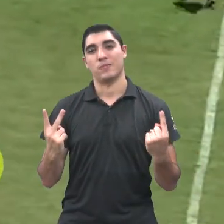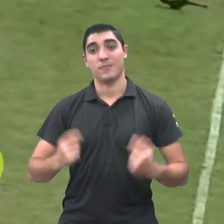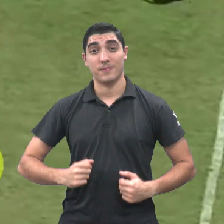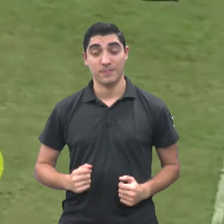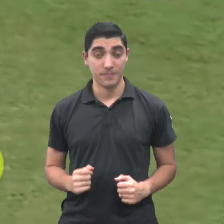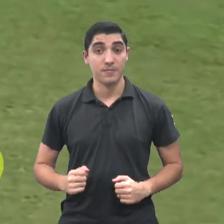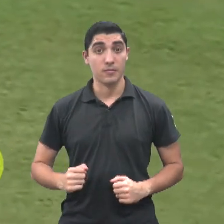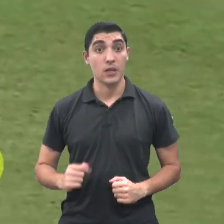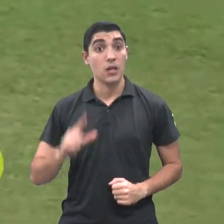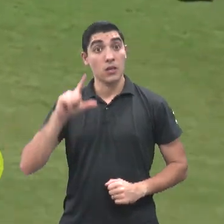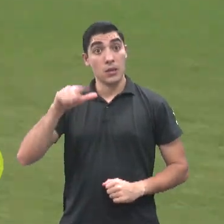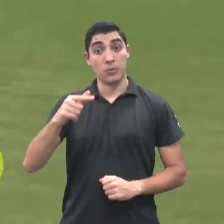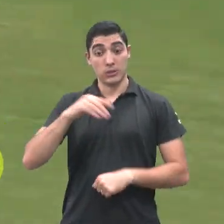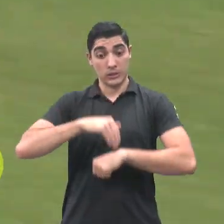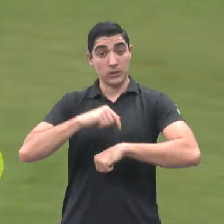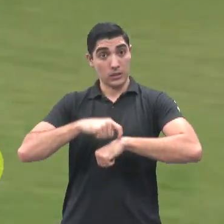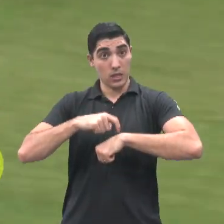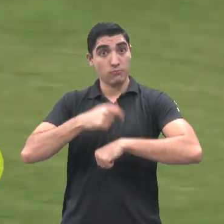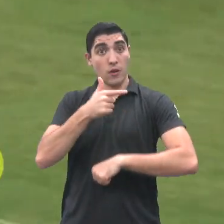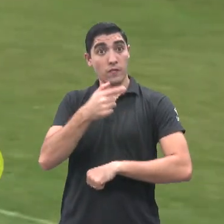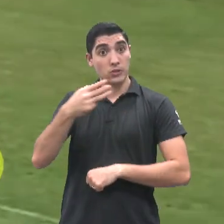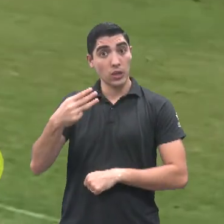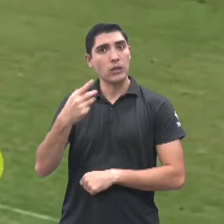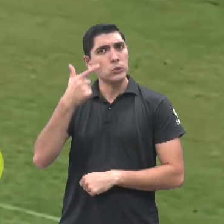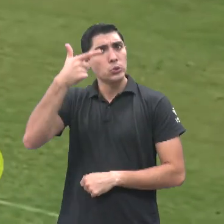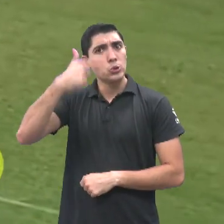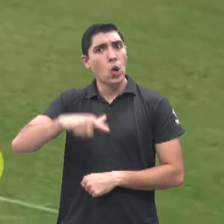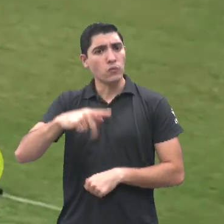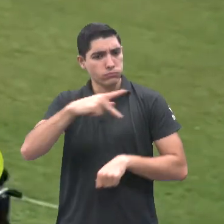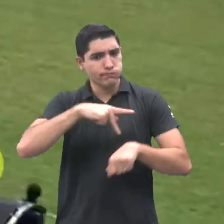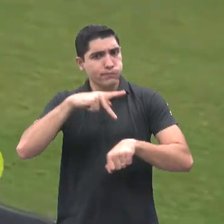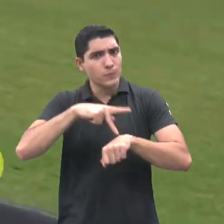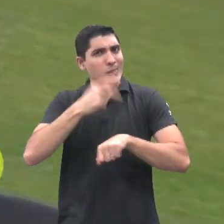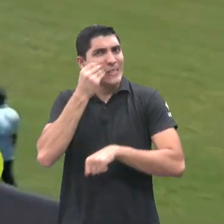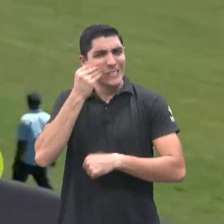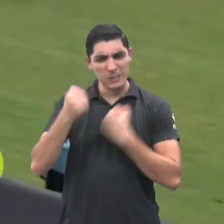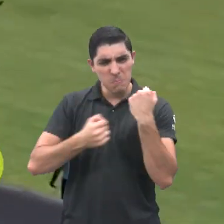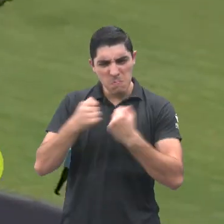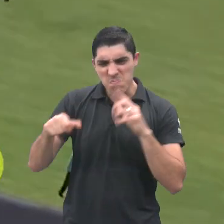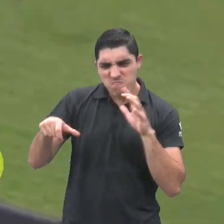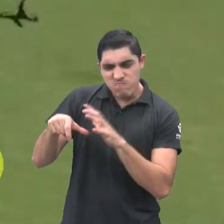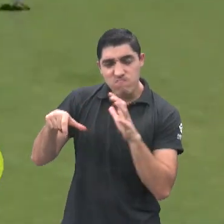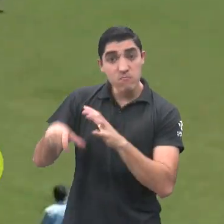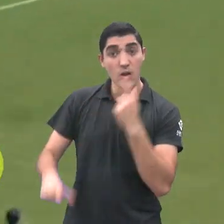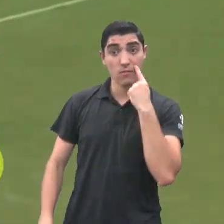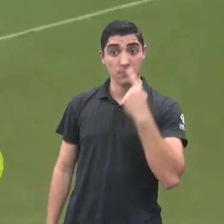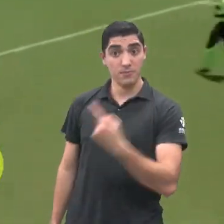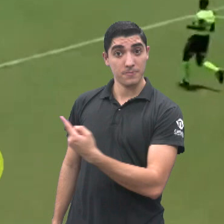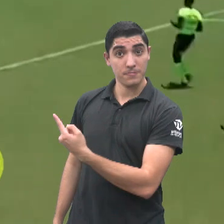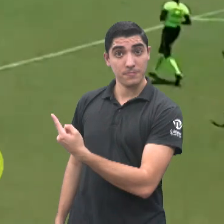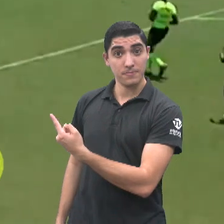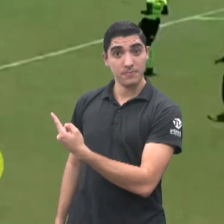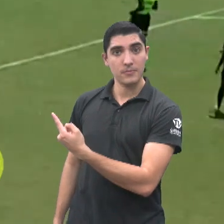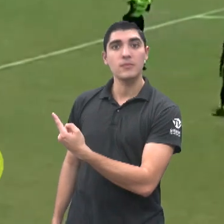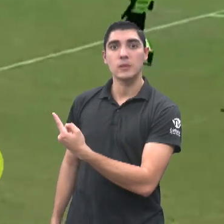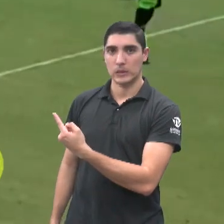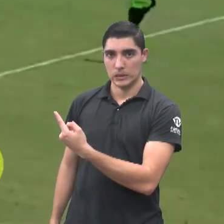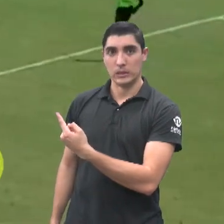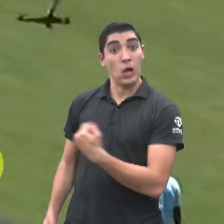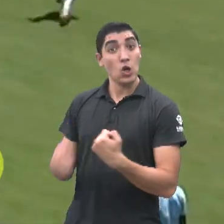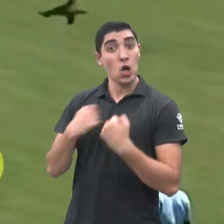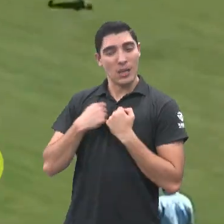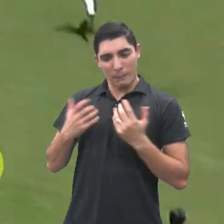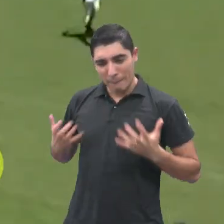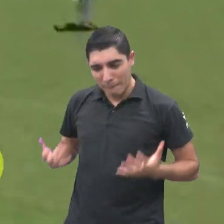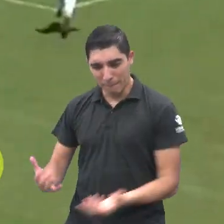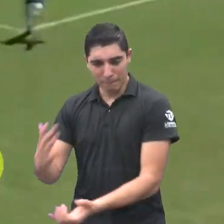mais uma vez pela esquerda, o Penapolense incomodava. Diogo Gomes recebeu e tocou para Gregory, que soltou a bomba. Luan foi para a bola